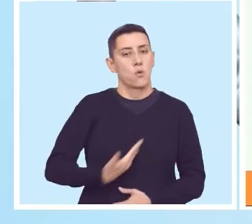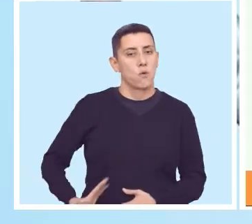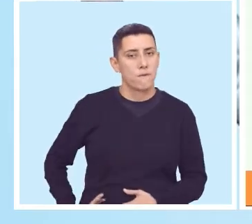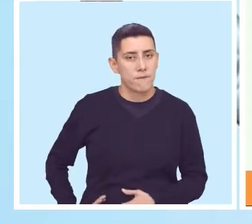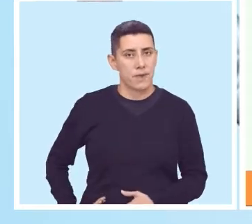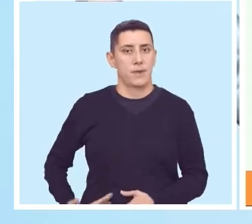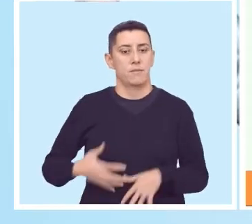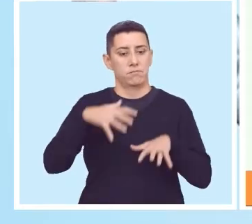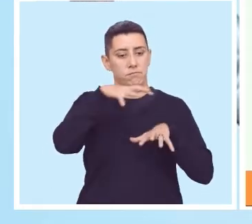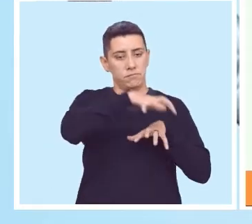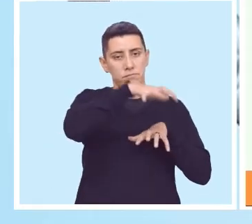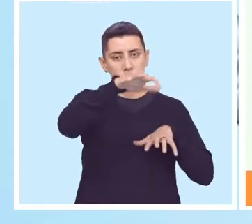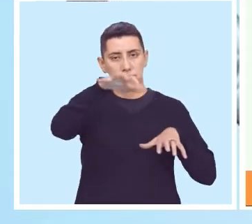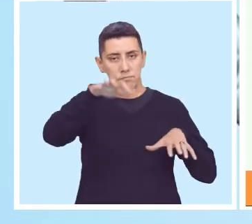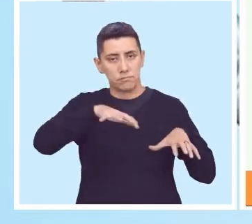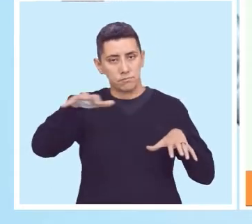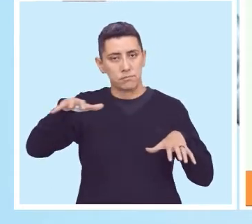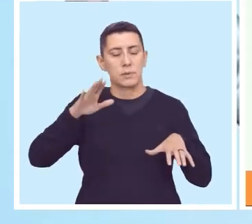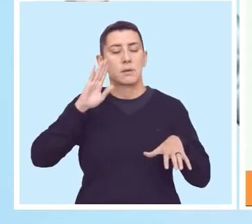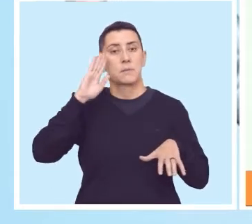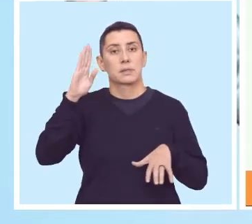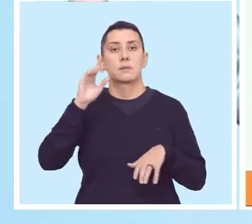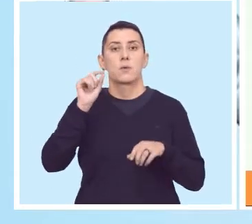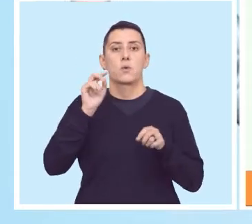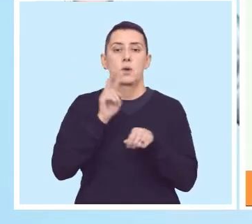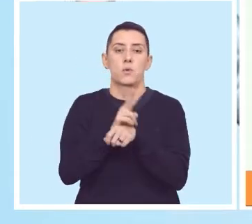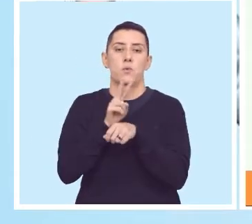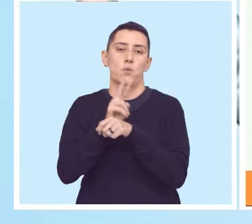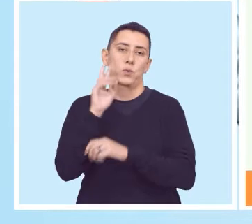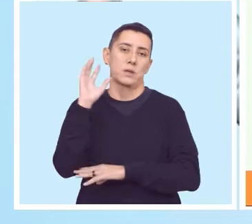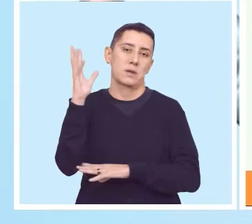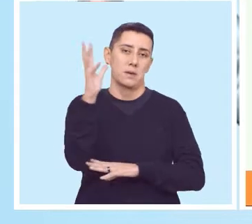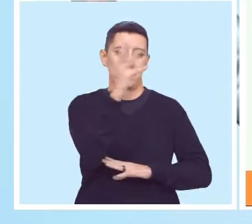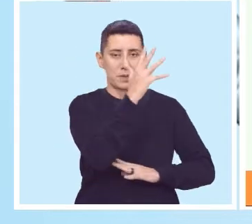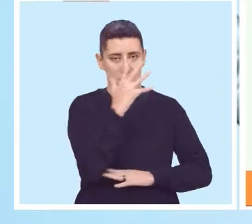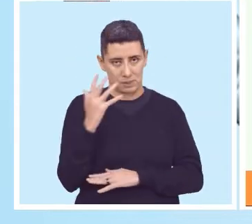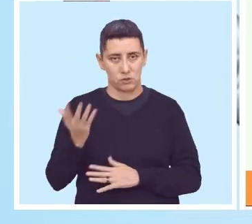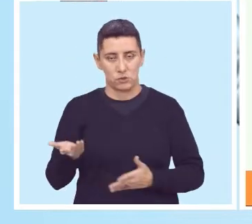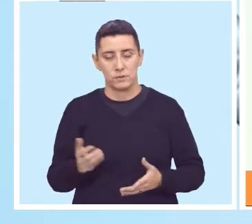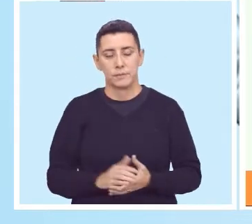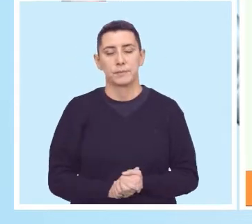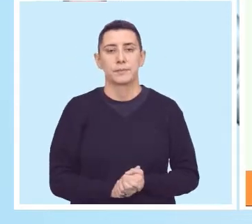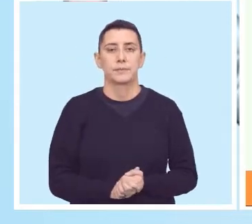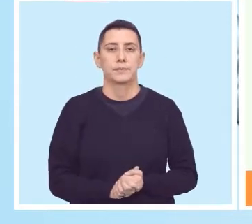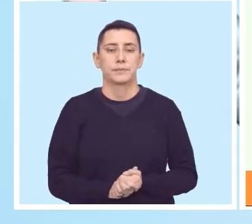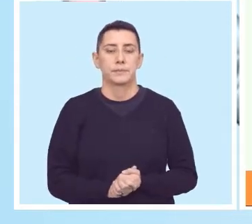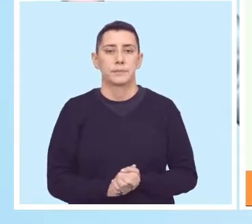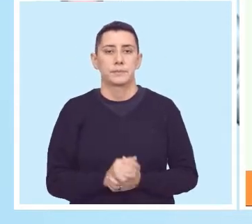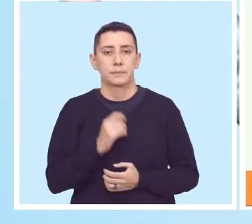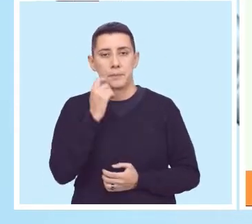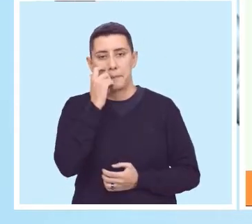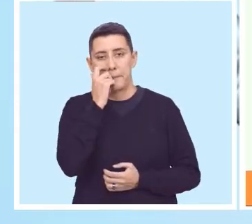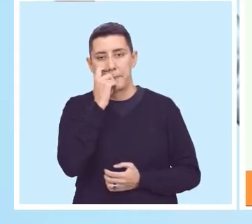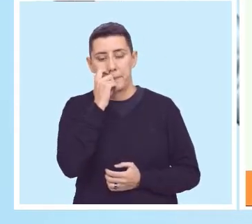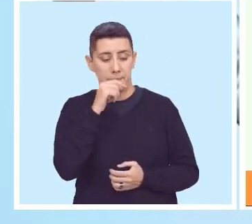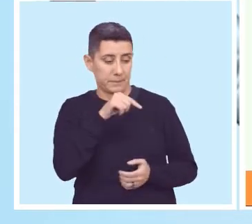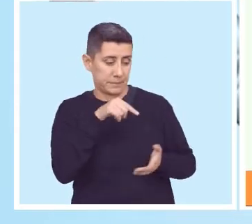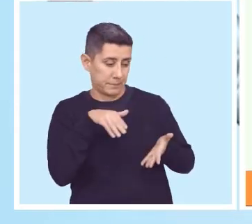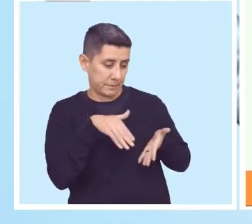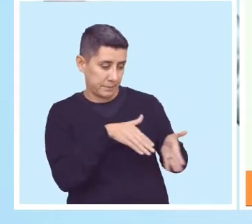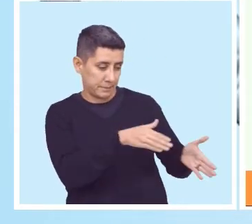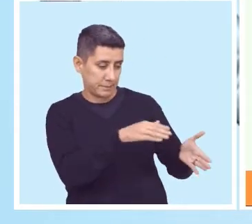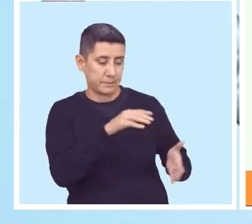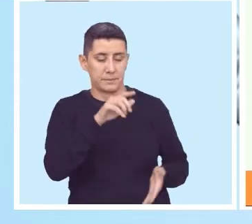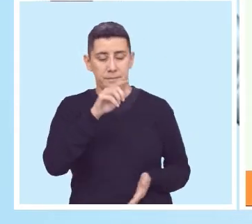governamentais relacionados ao meio ambiente. Então, de repente, aqui está o Igarapé do 40, ok?